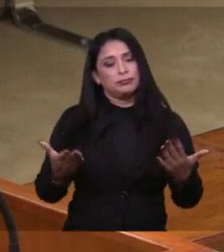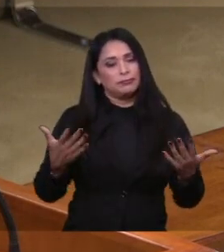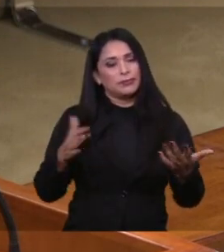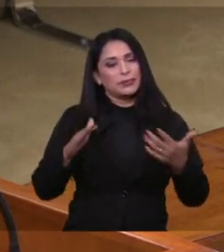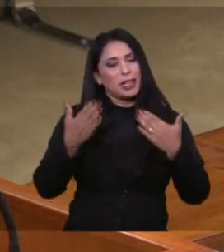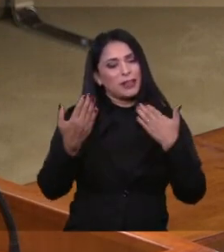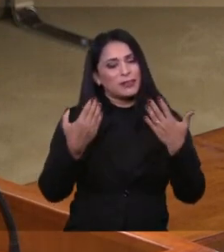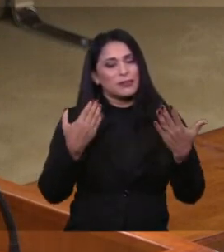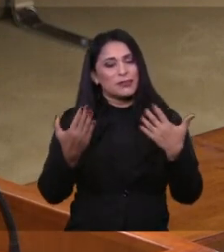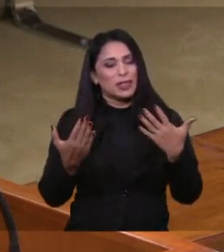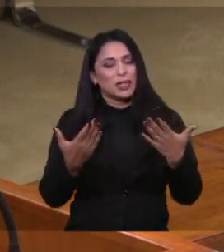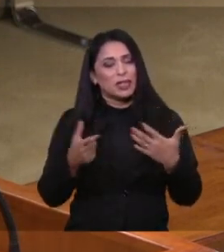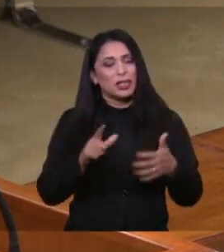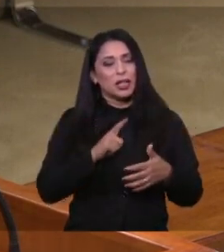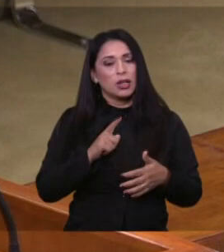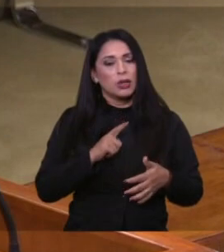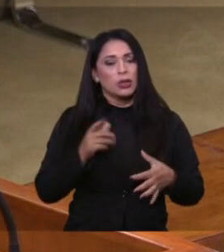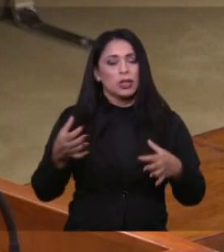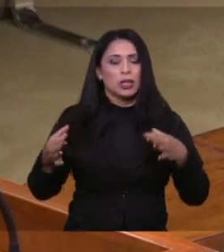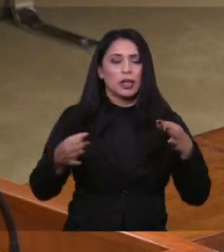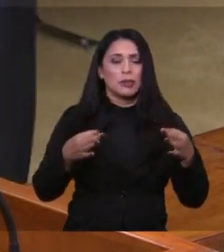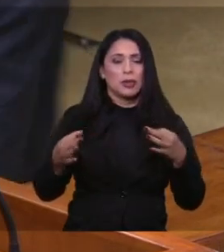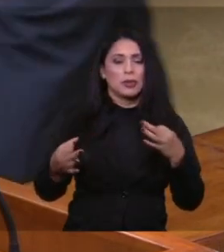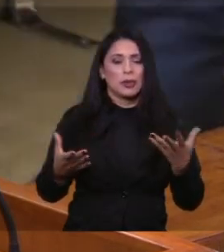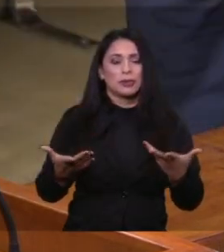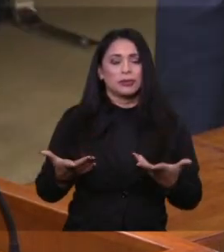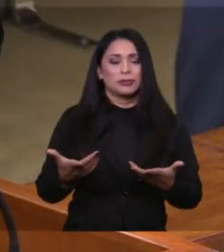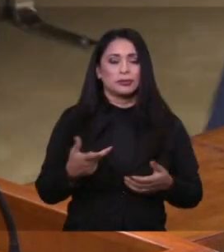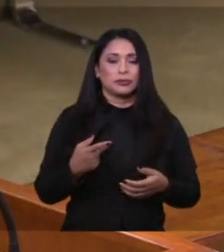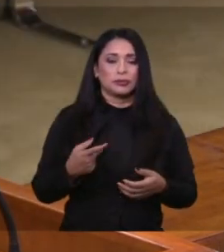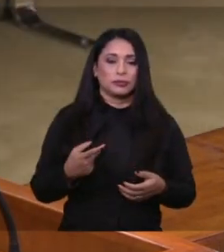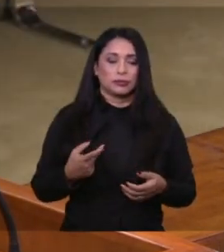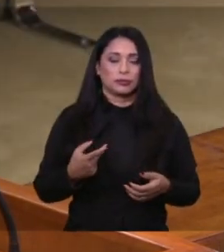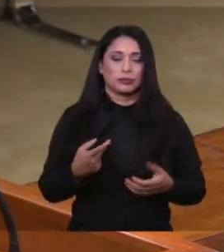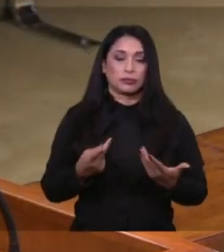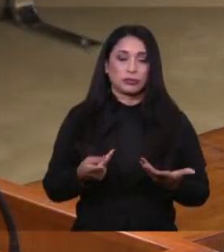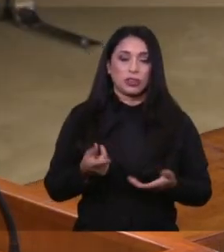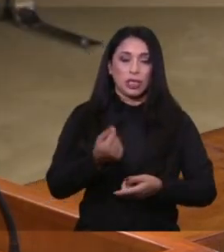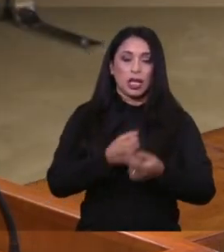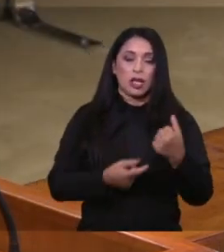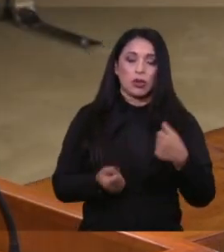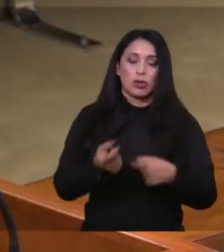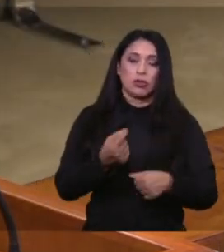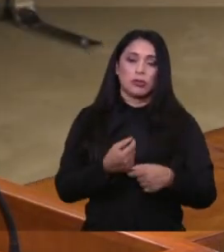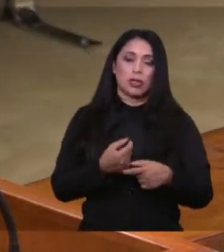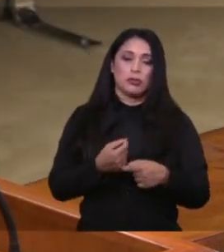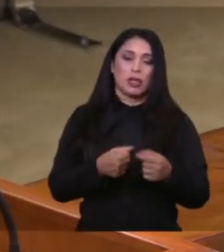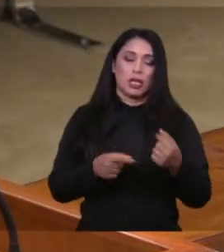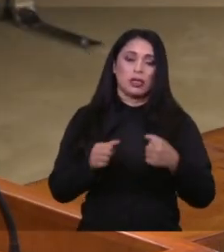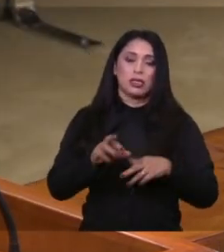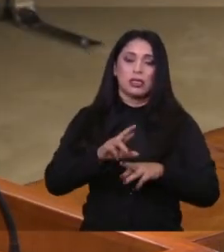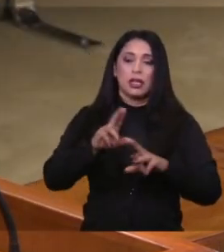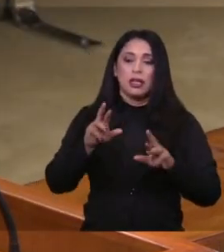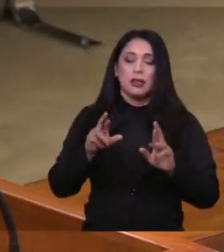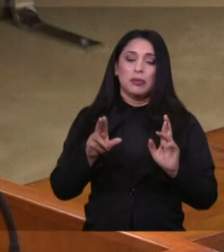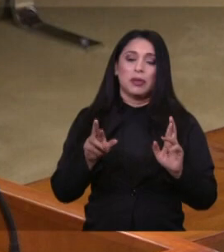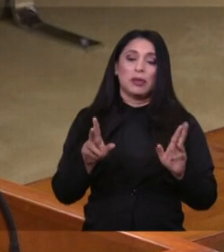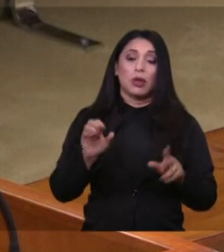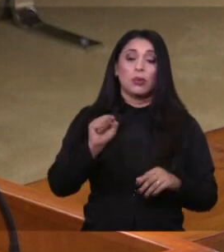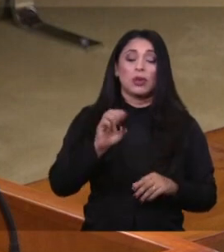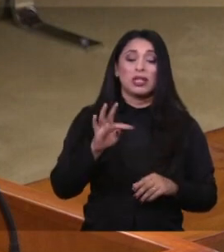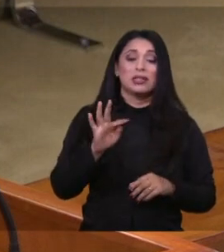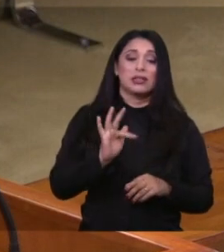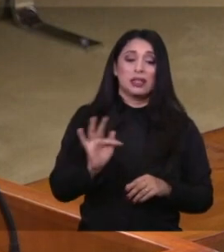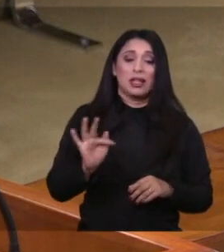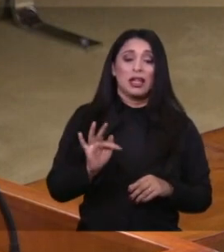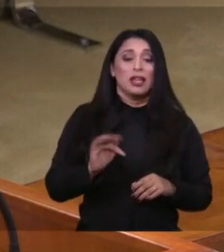ter acesso a argumentos de fundo do tipo de se economicamente, se há distorções econômicas. O Supremo tem que aplicar